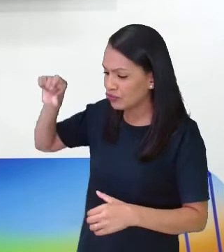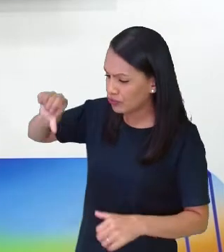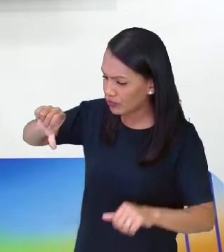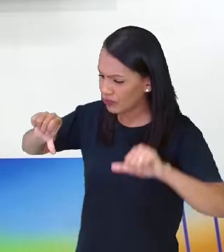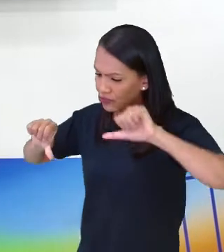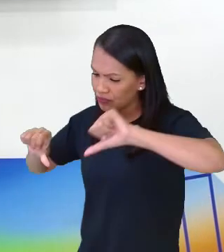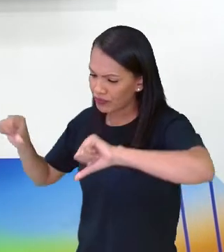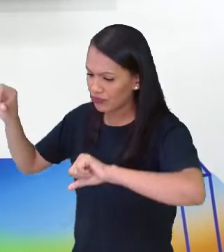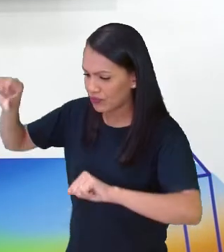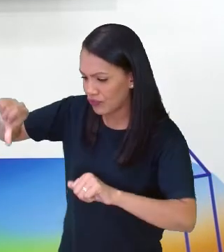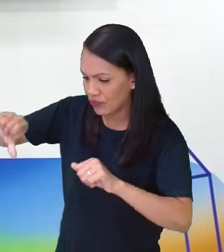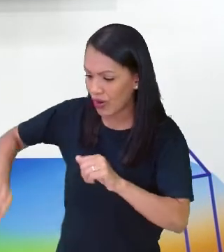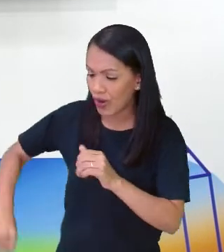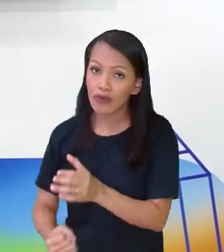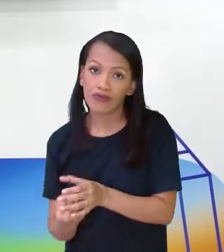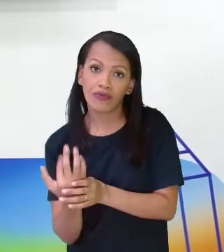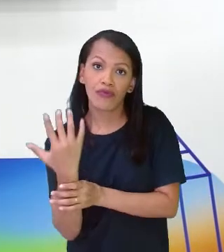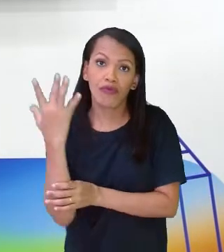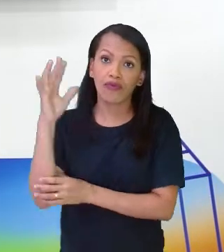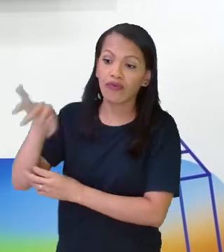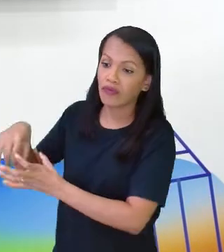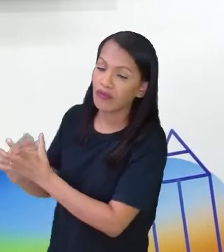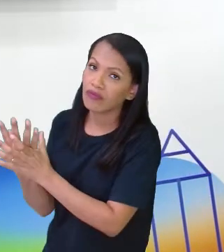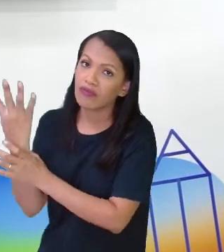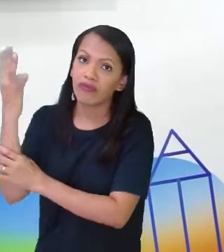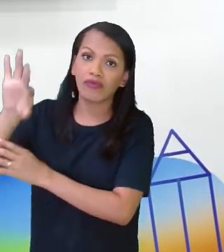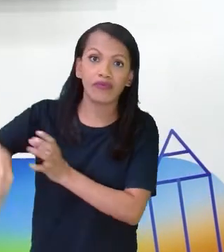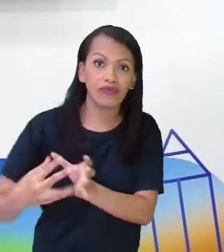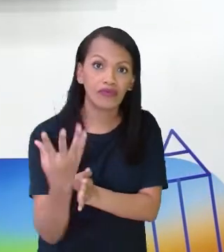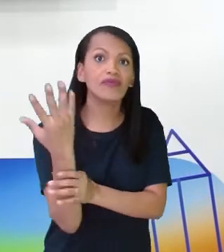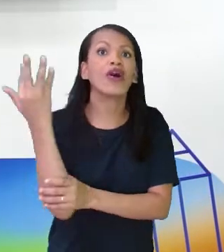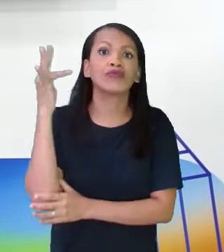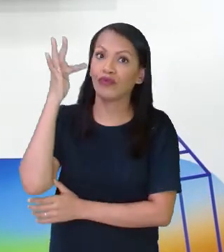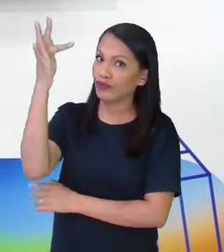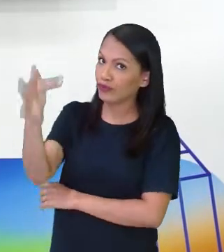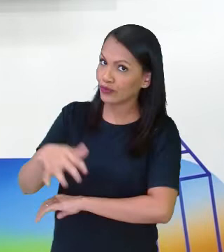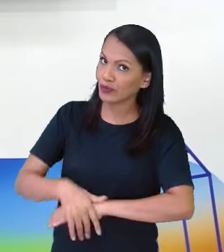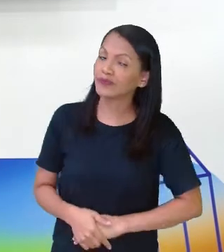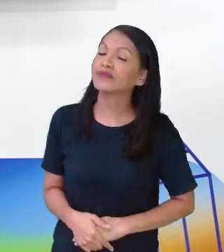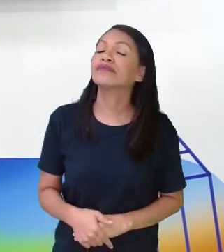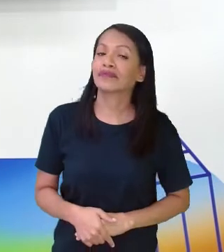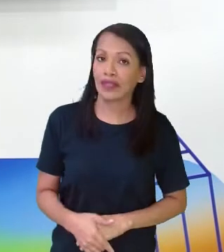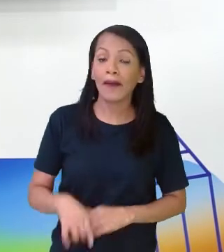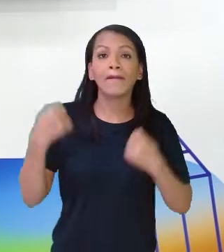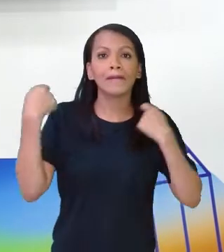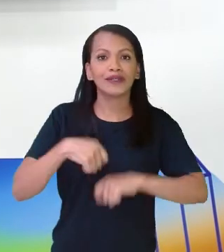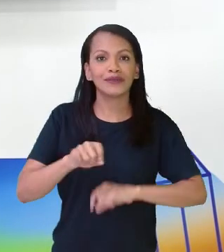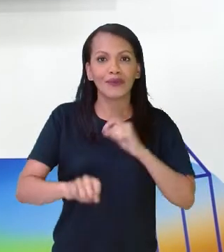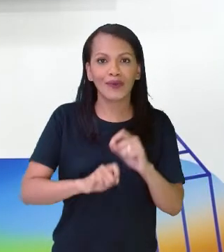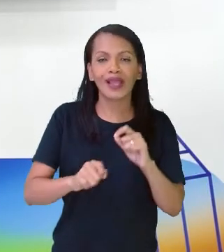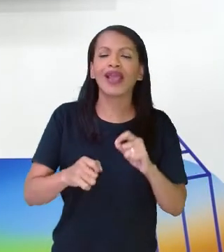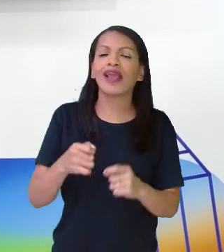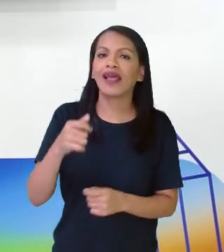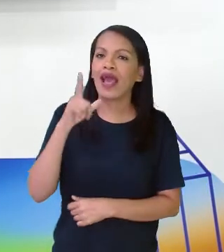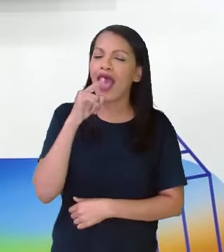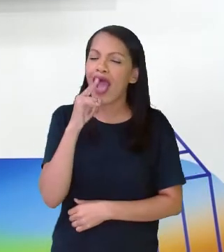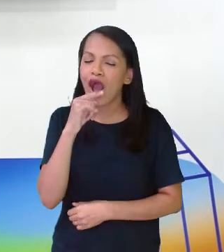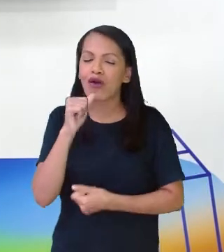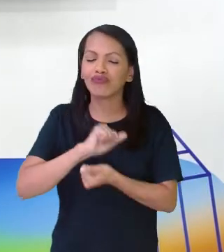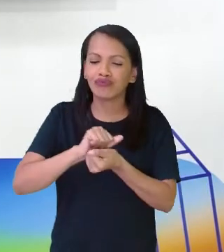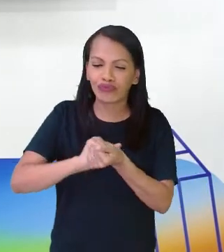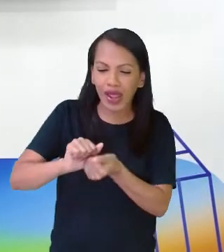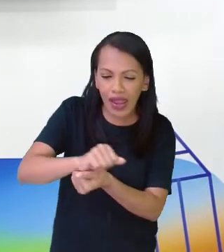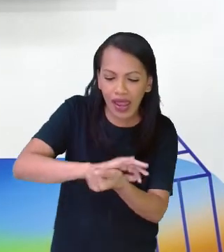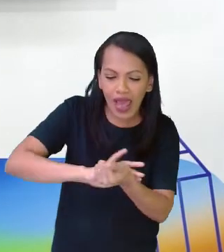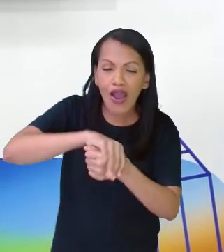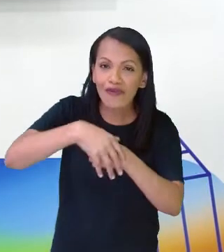também lavar os alimentos antes de consumir, mas existem outros que são até mais frequentes na nossa vida, onde